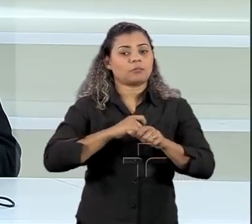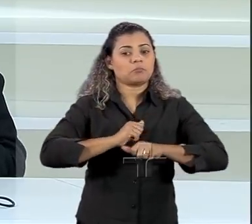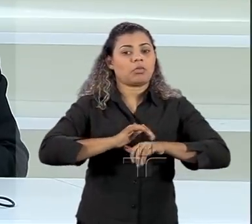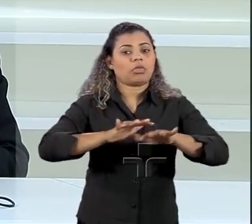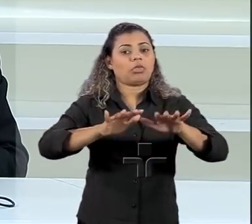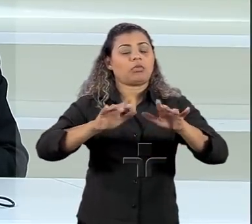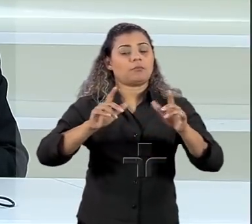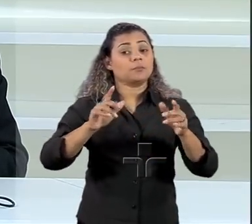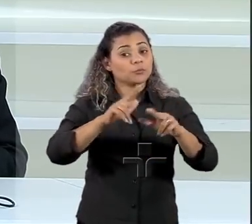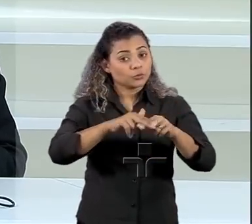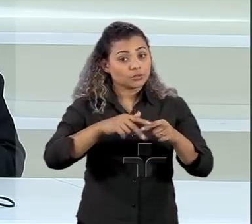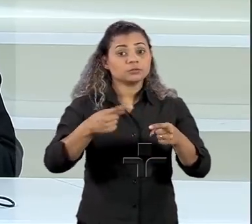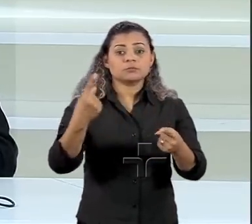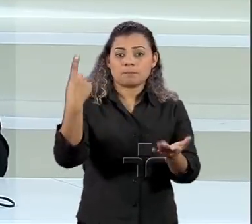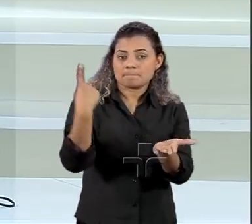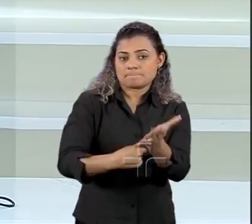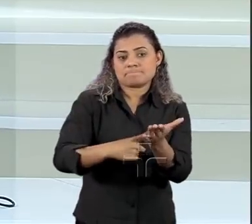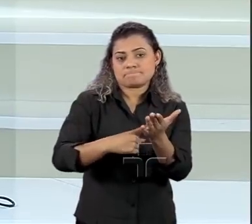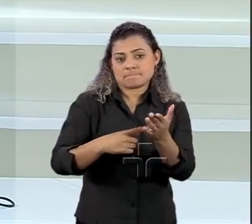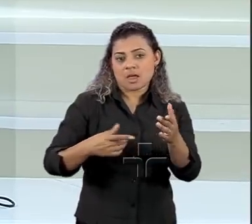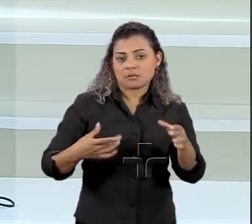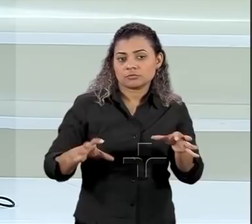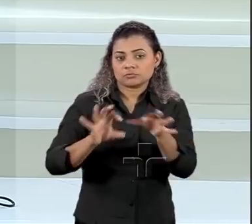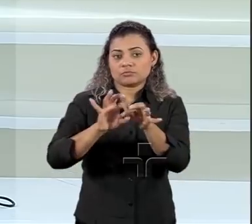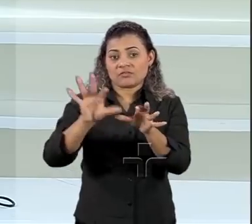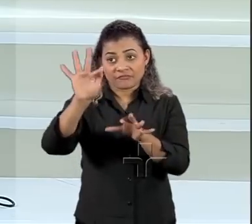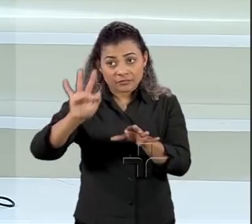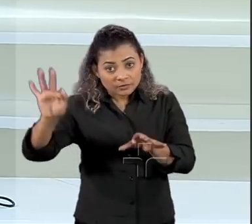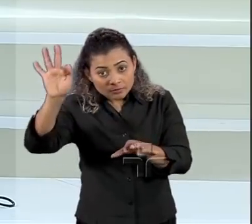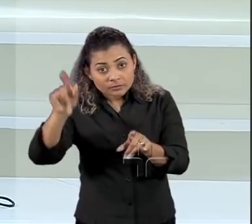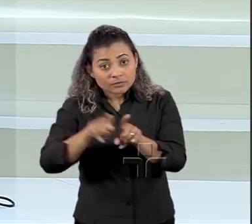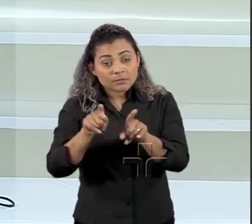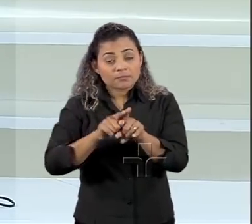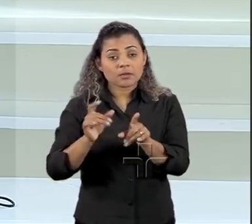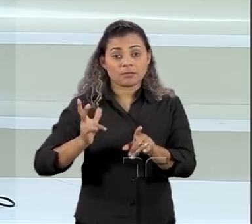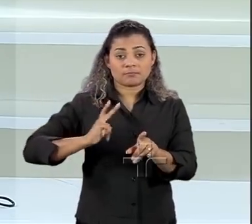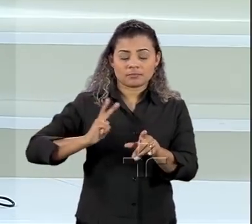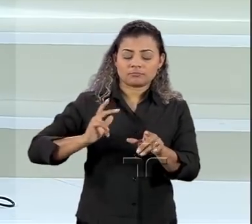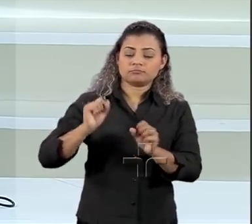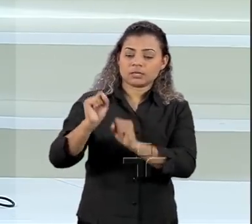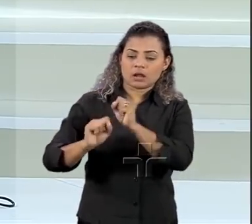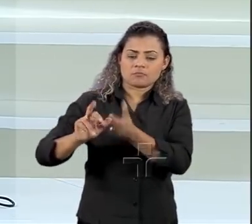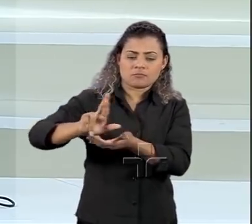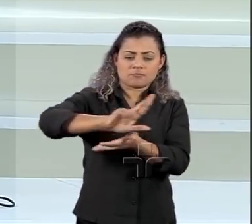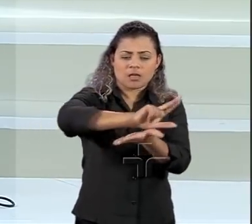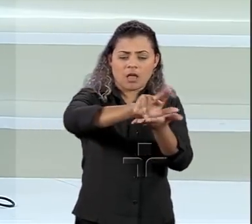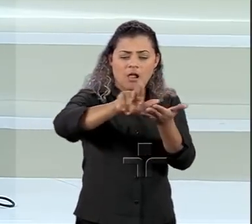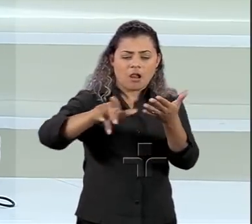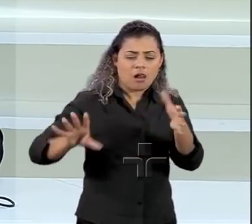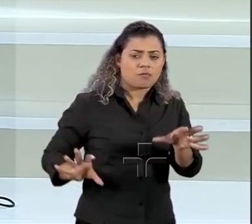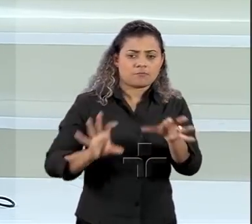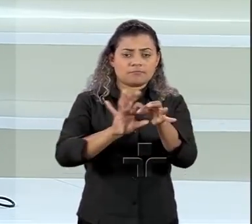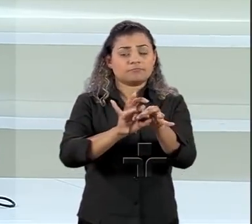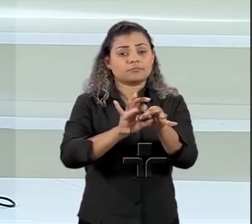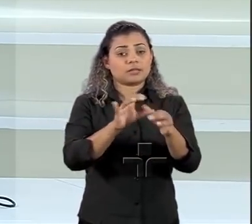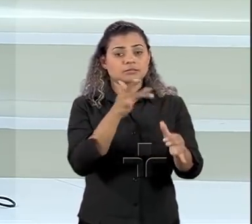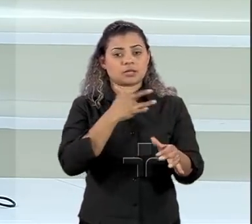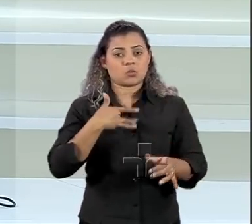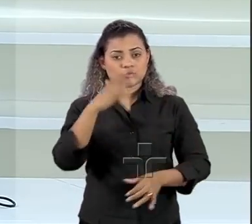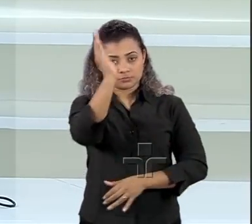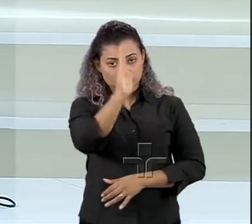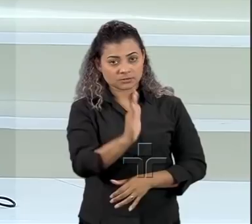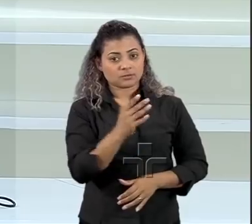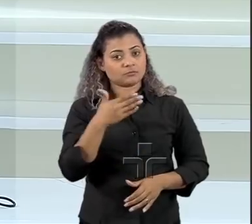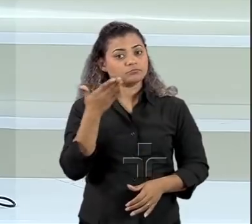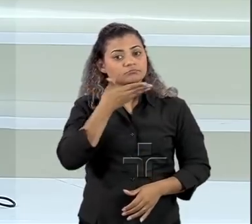Então, o Pacto Federativo é fundamental, mas também um pacto intersetorial para que, dessa forma, a saúde do brasileiro possa ser